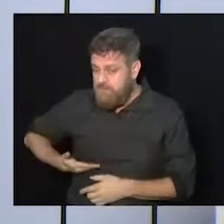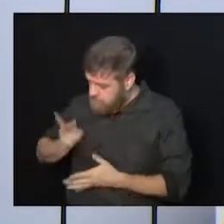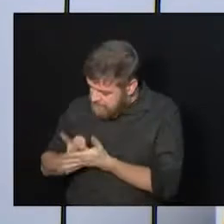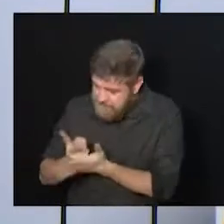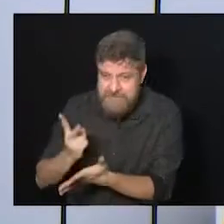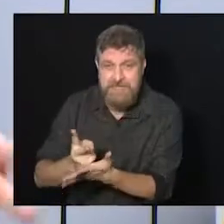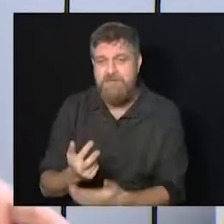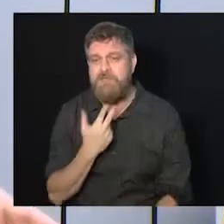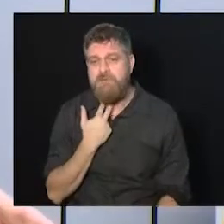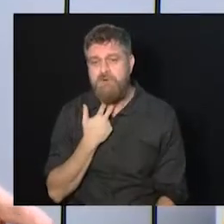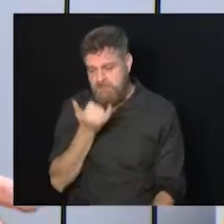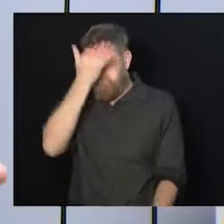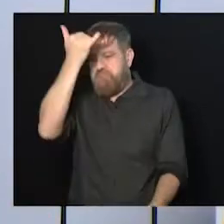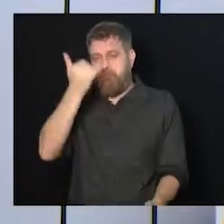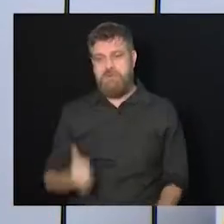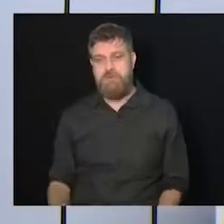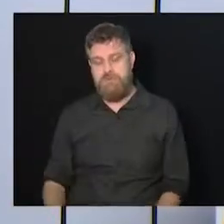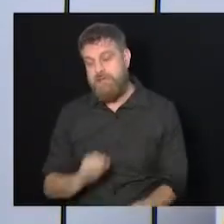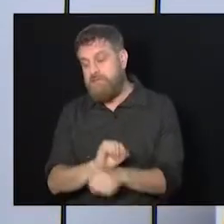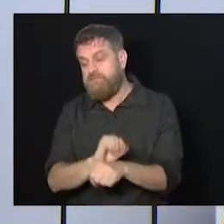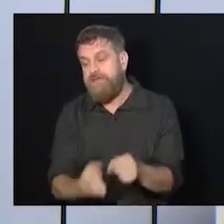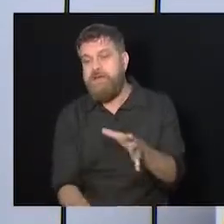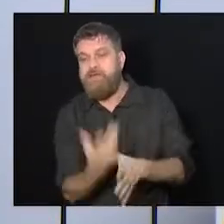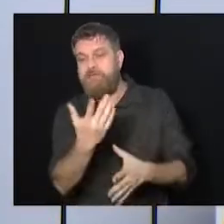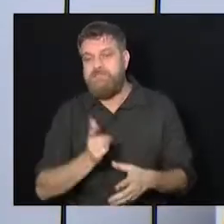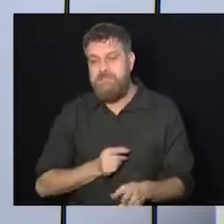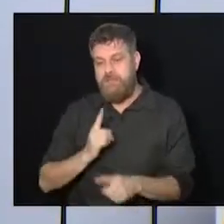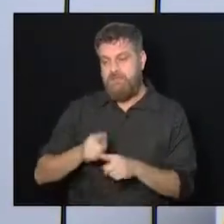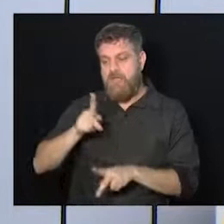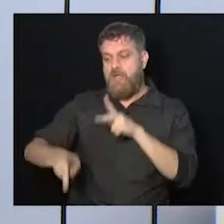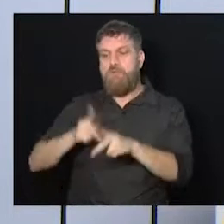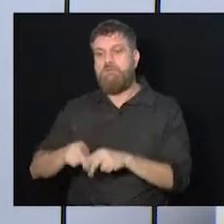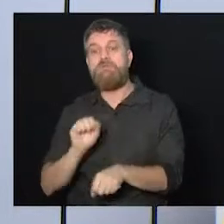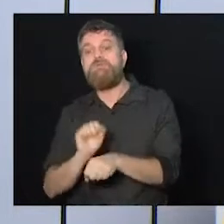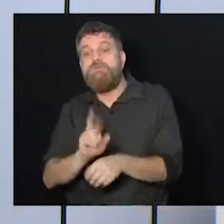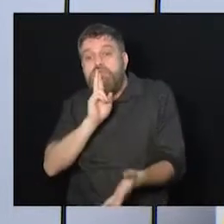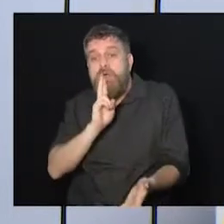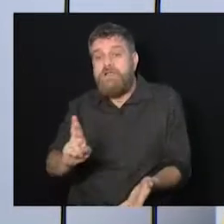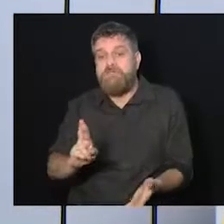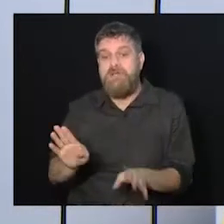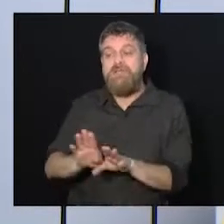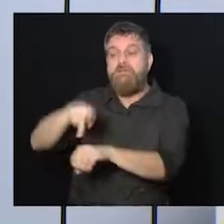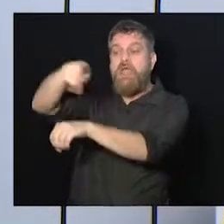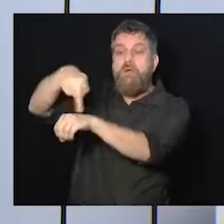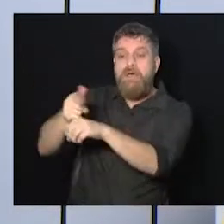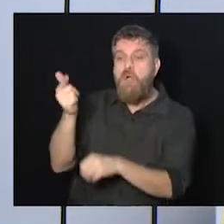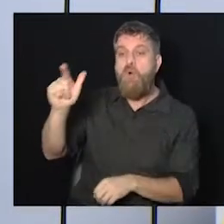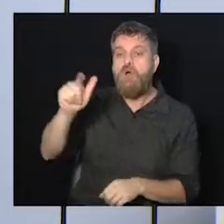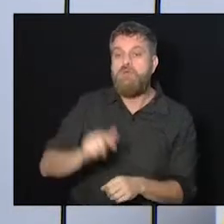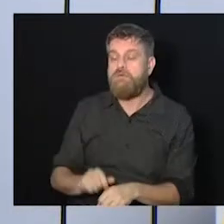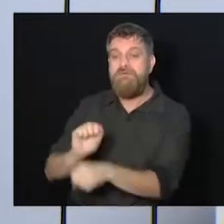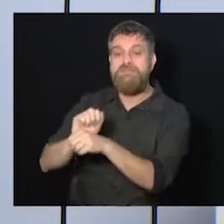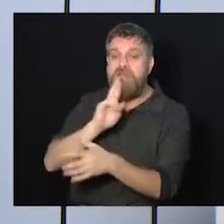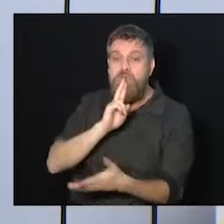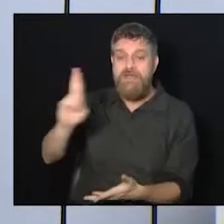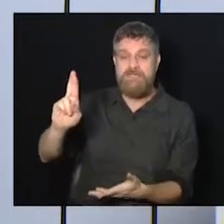perene. Não pode ser só ocasional para dar respostas talvez até para os países lá fora, né?